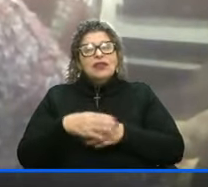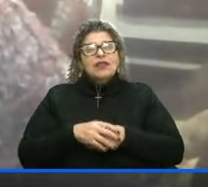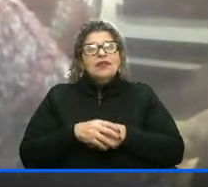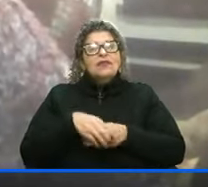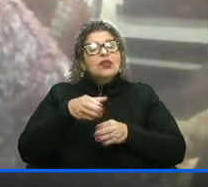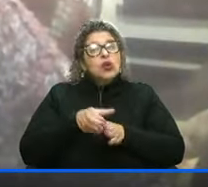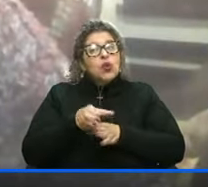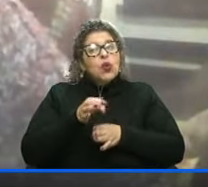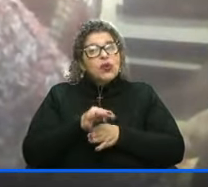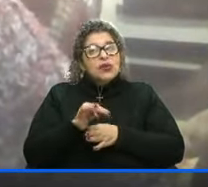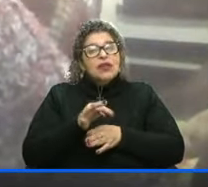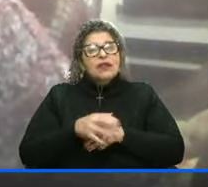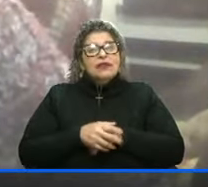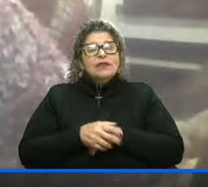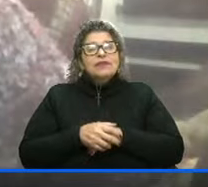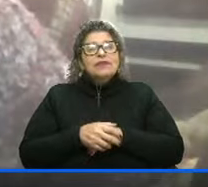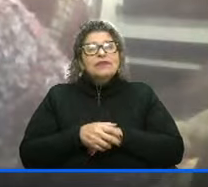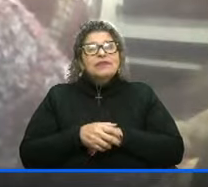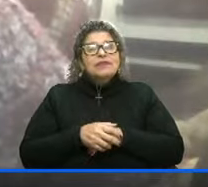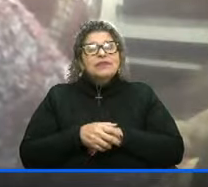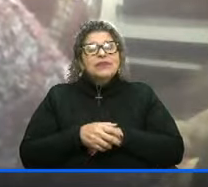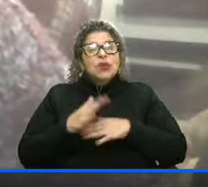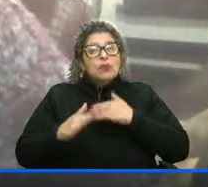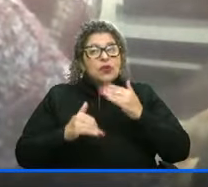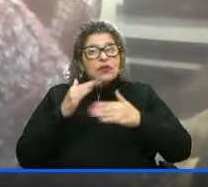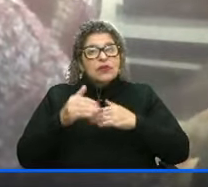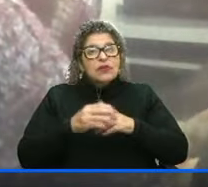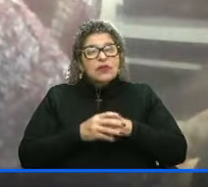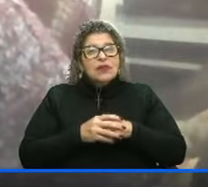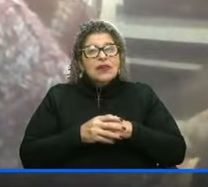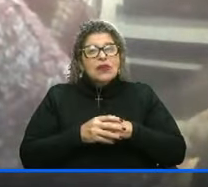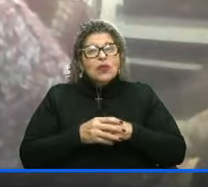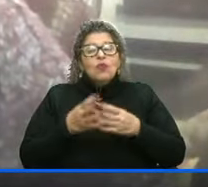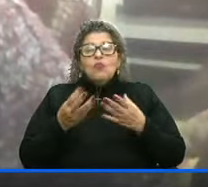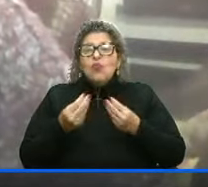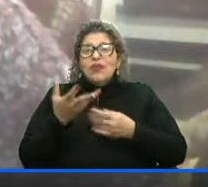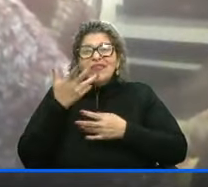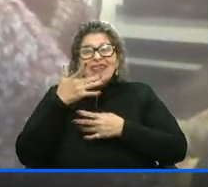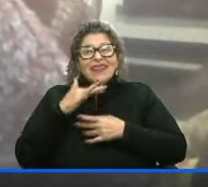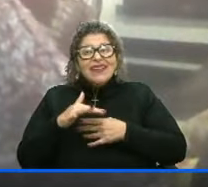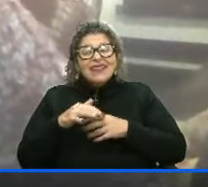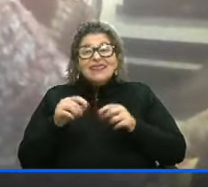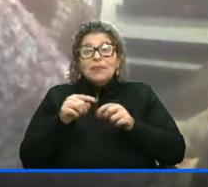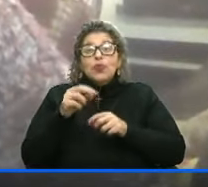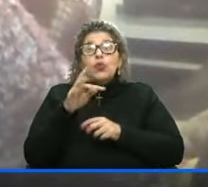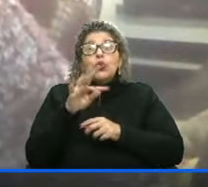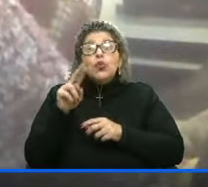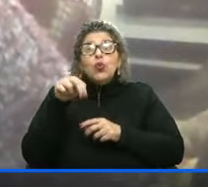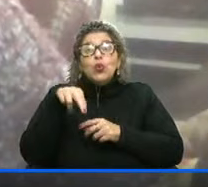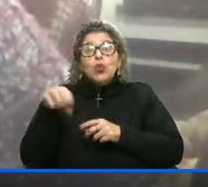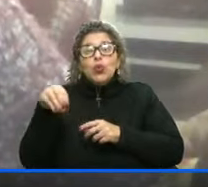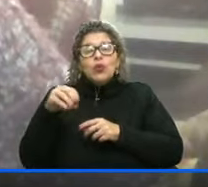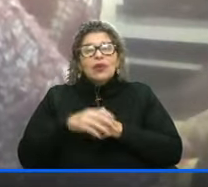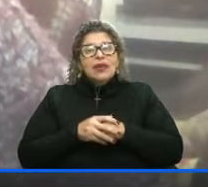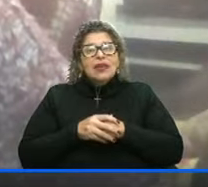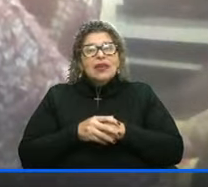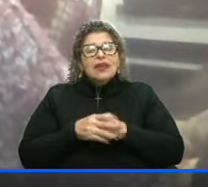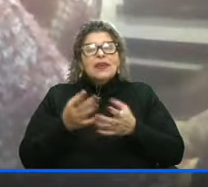Conselho, ó, e tá chegando o processo, chegando ao Conselho com excesso de criança por turma. E aí fala principalmente nas